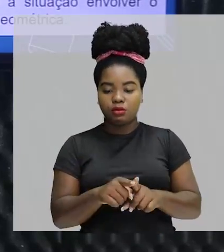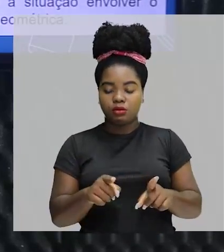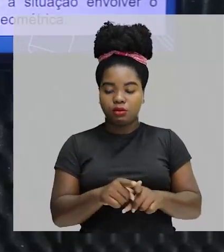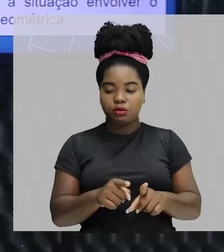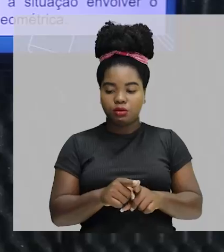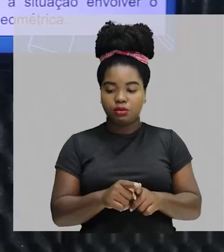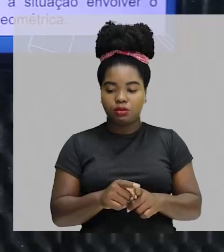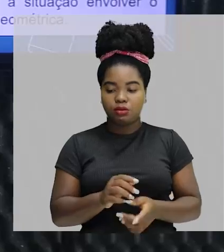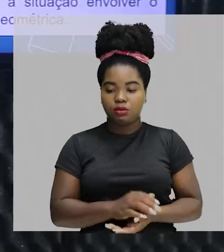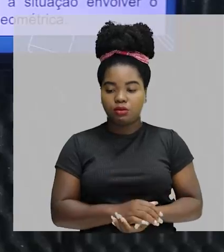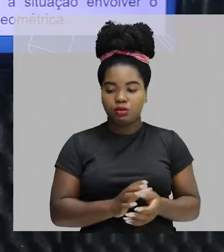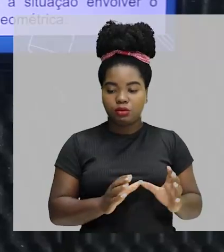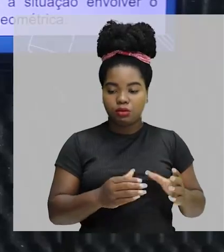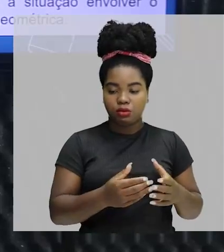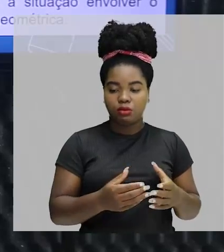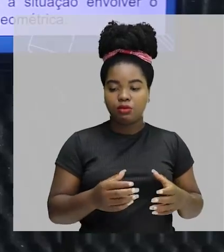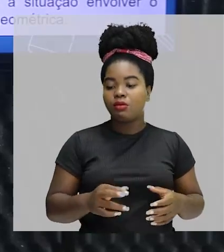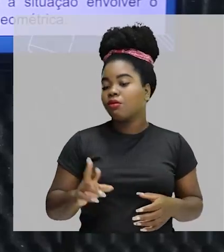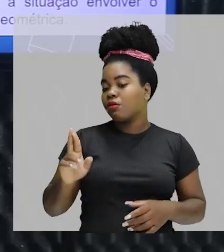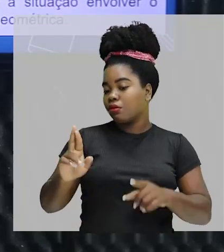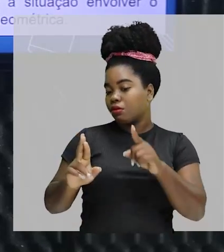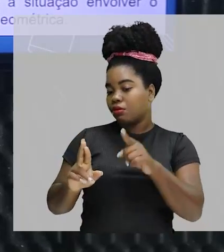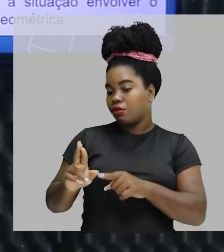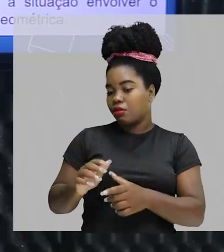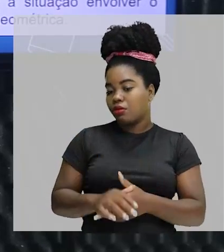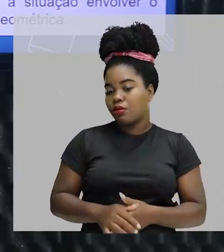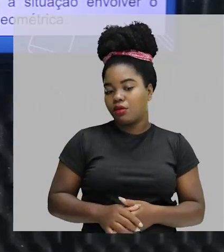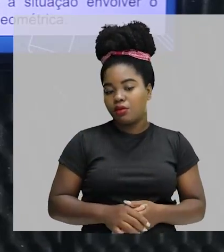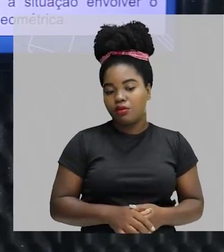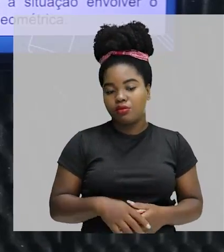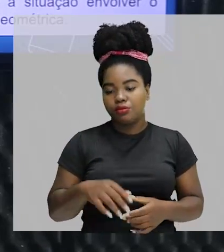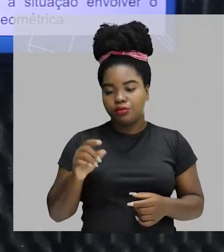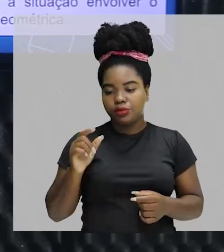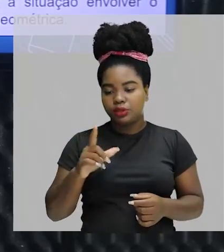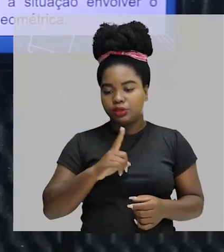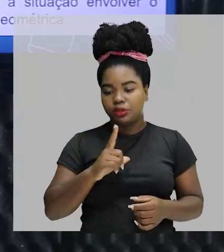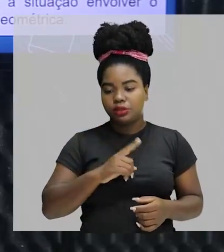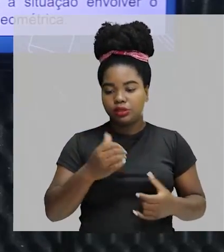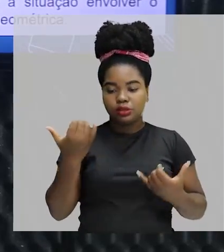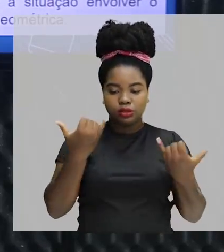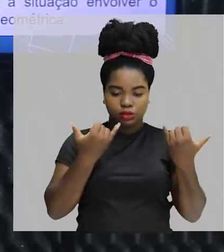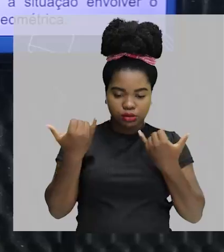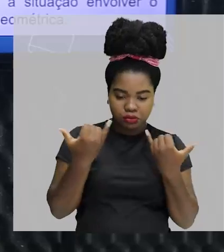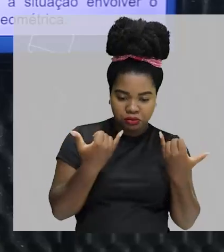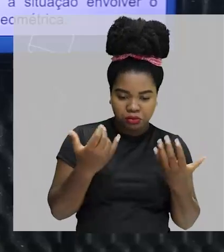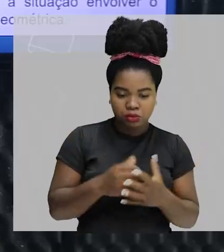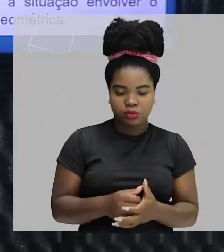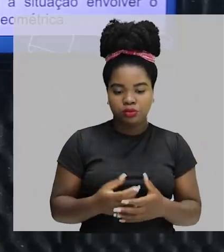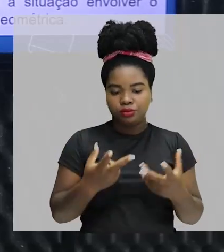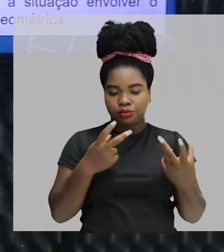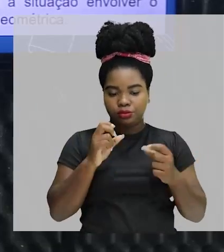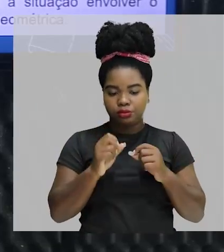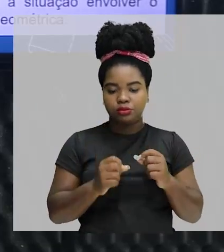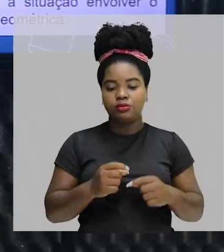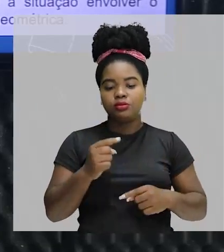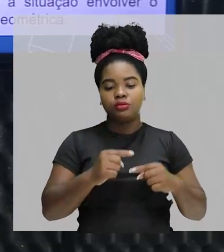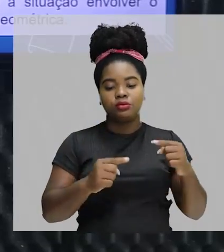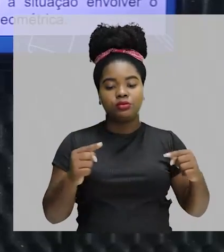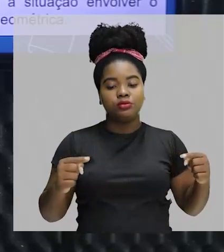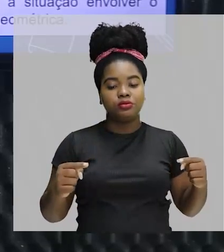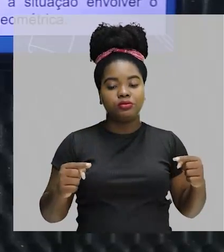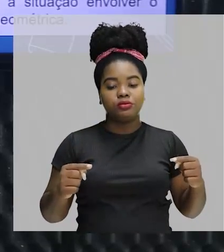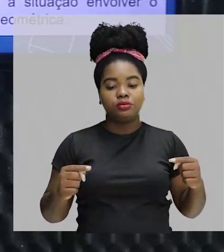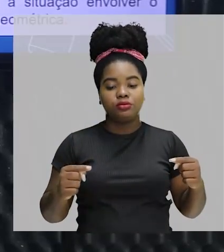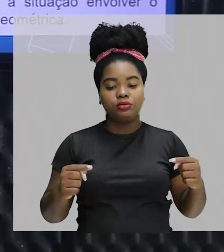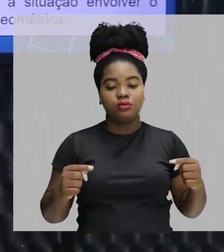né? Então, uma vez que você está trabalhando com esses dados, você tem que estar muito atento em relação a essa variável,